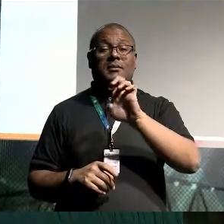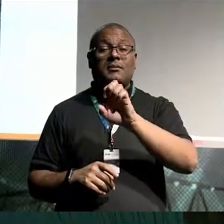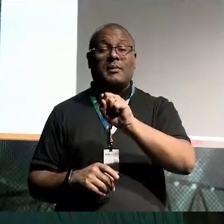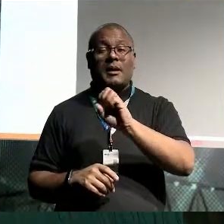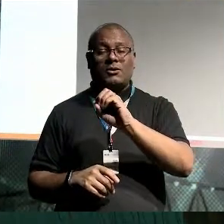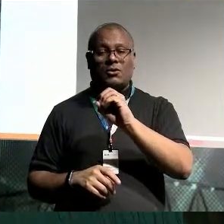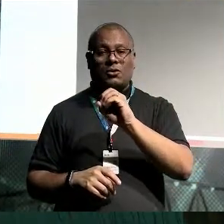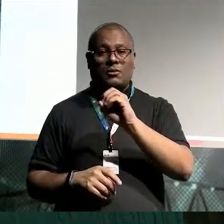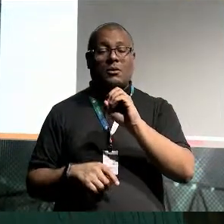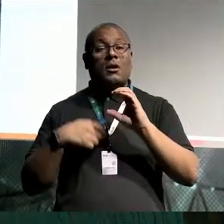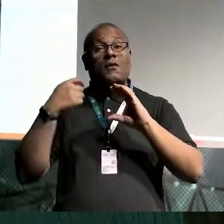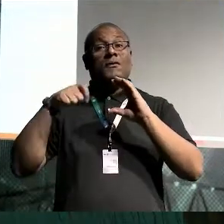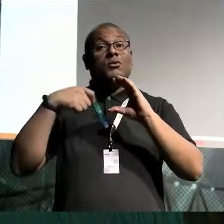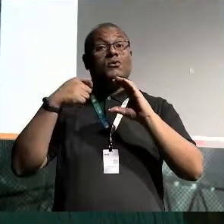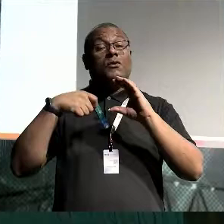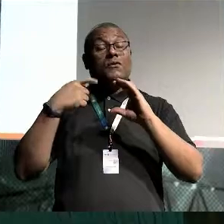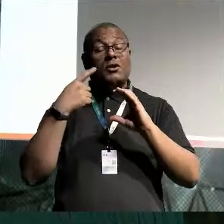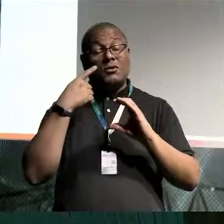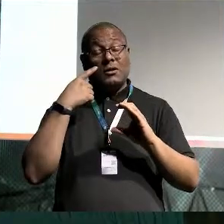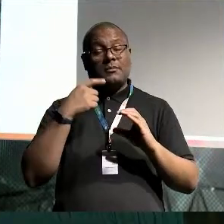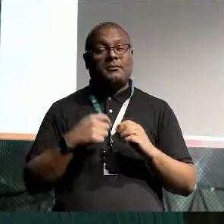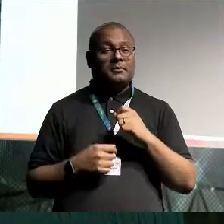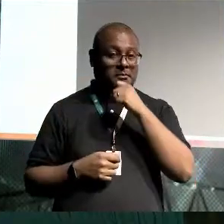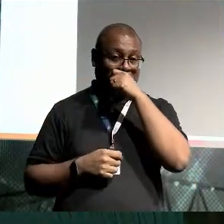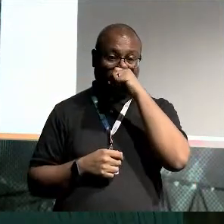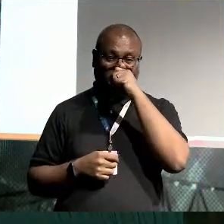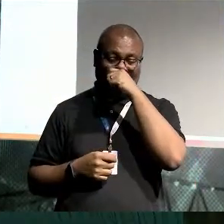Então, eu vou mostrar um videozinho aqui. Eita, peraí.